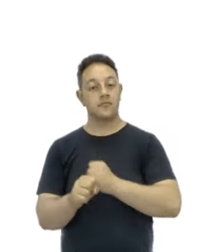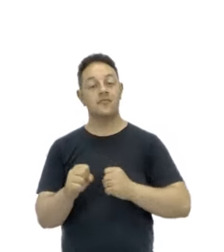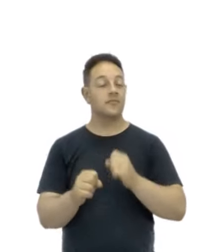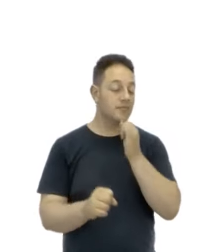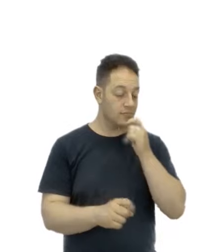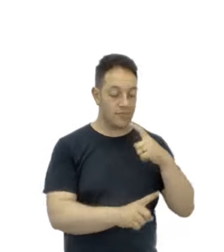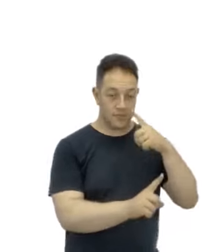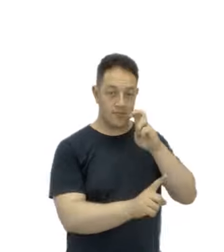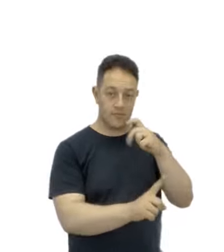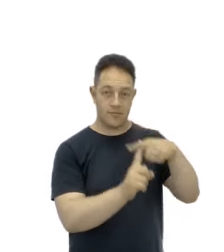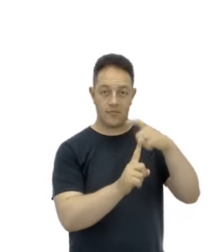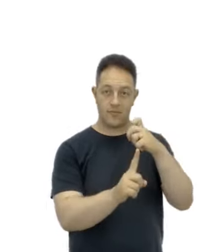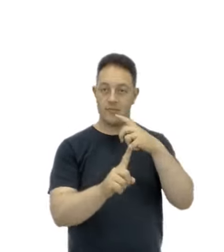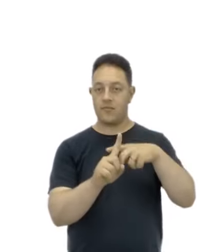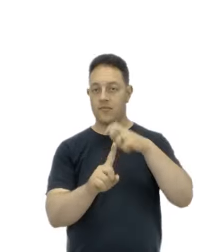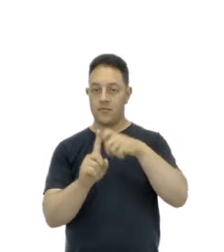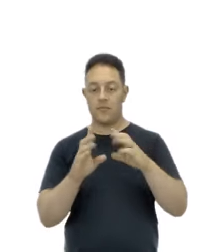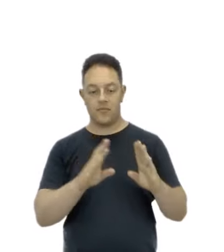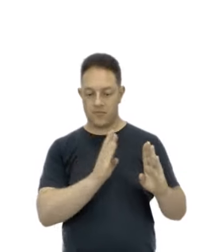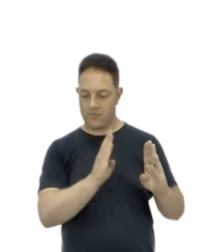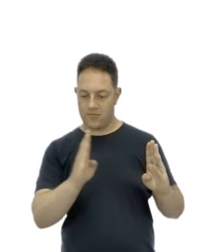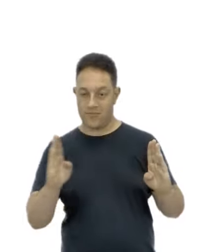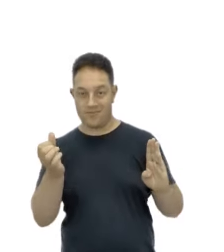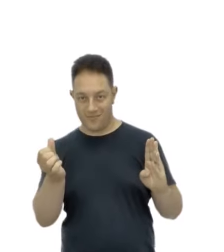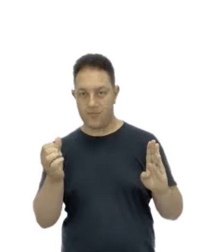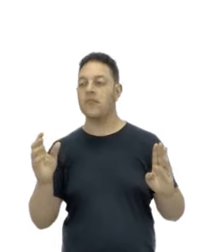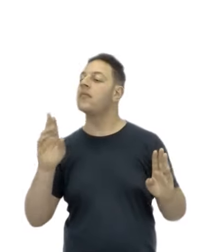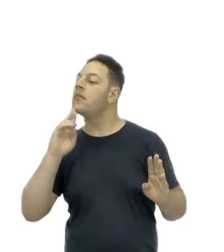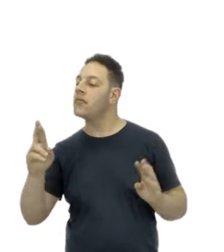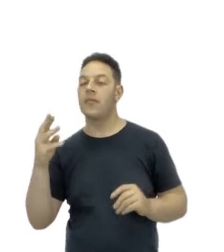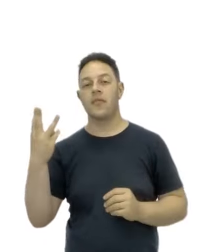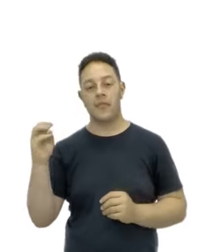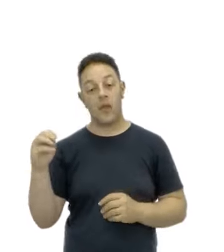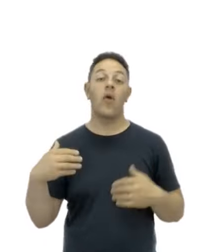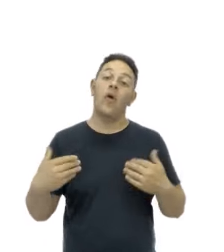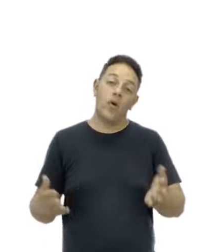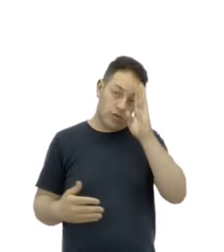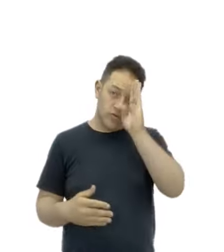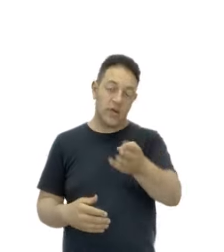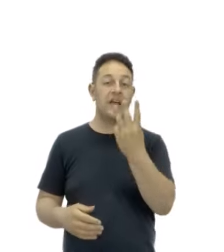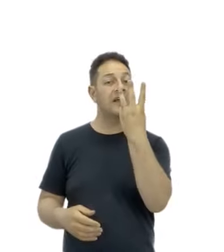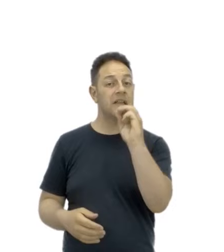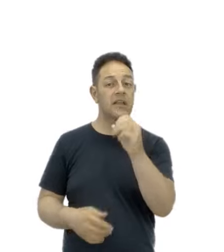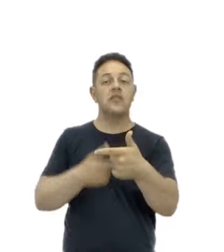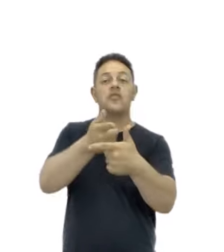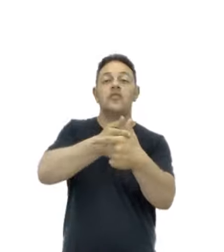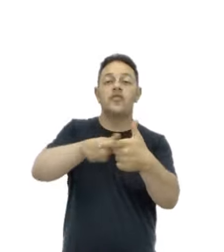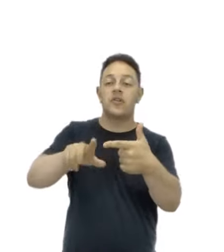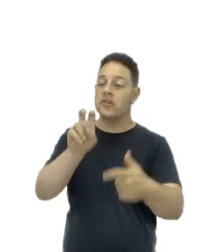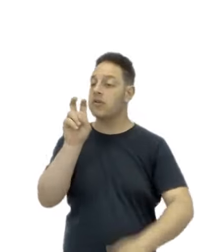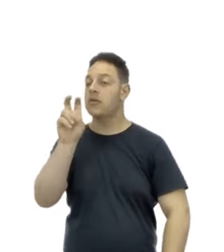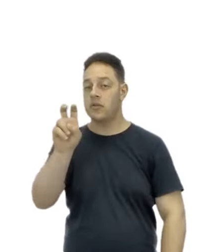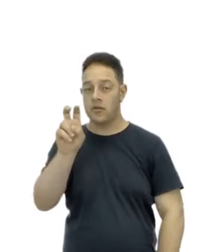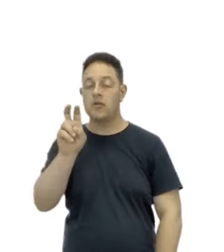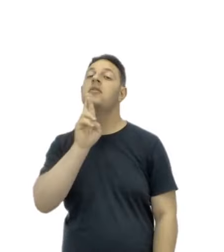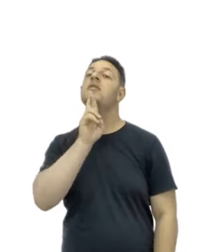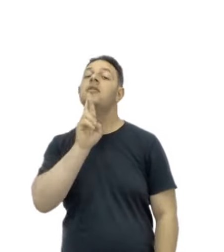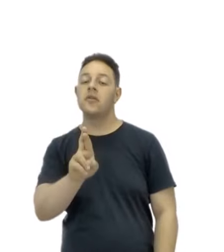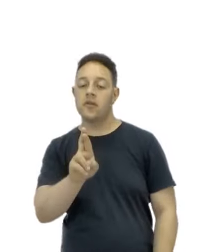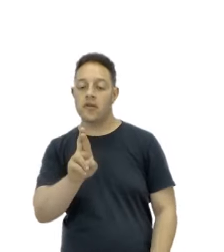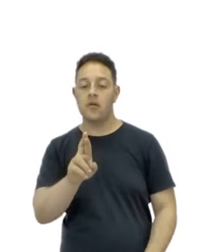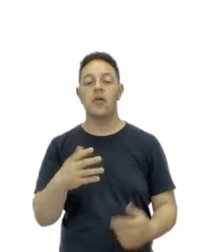vezes igual a 30. Ou divisão, 30 dividido por 5, 30